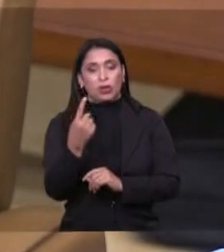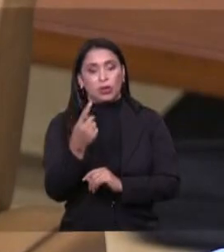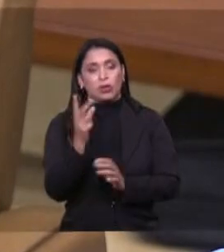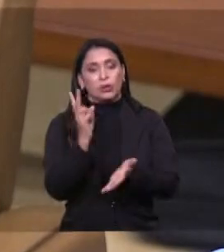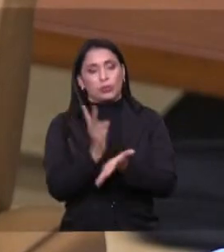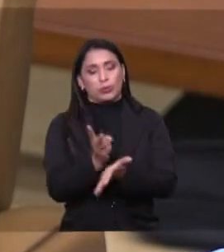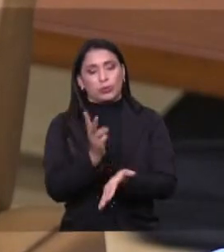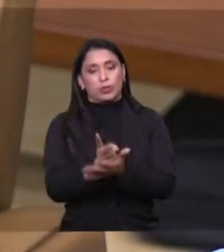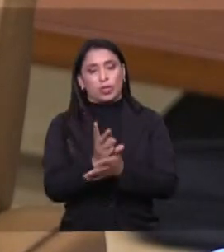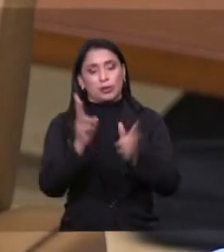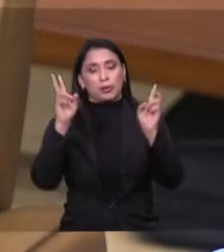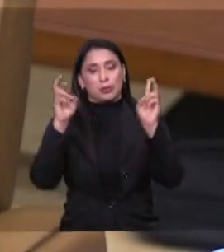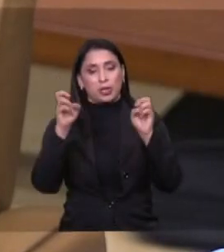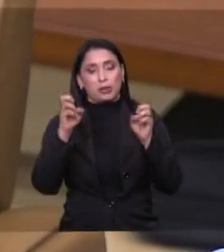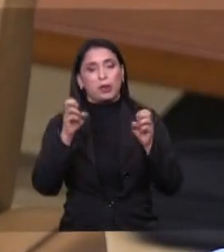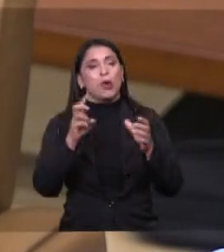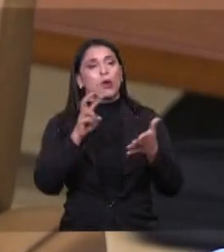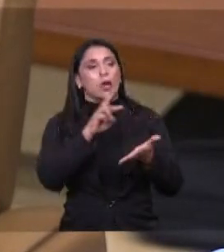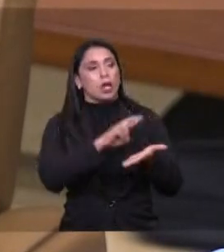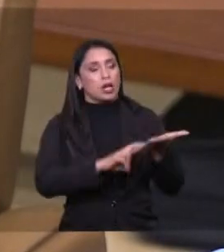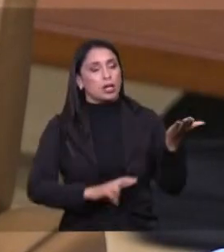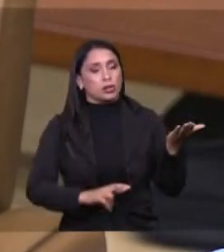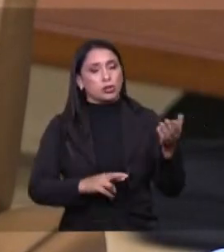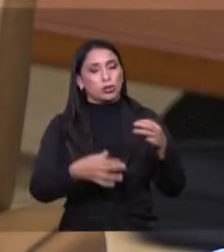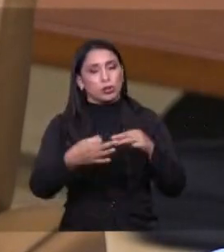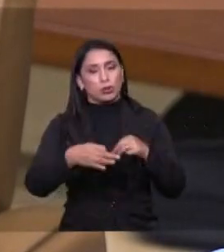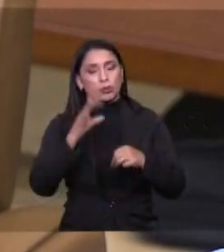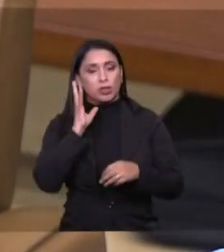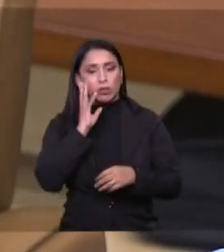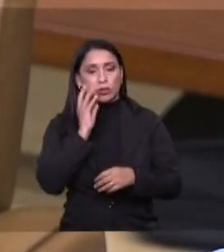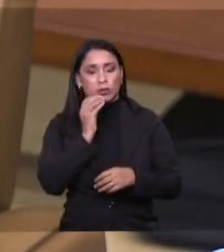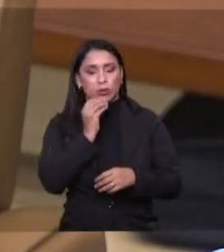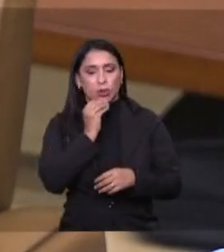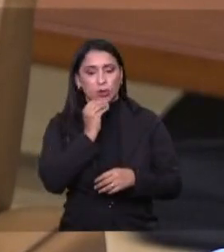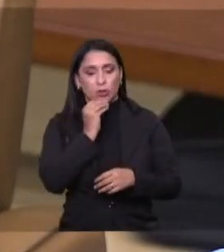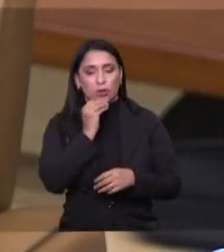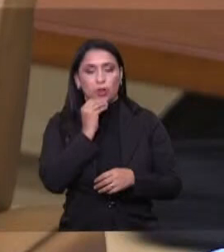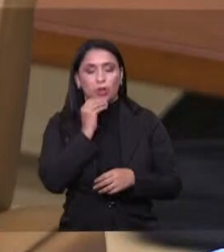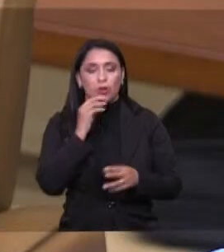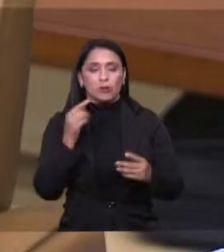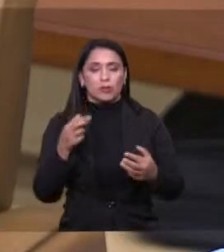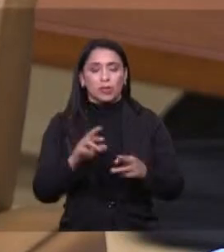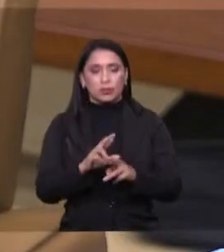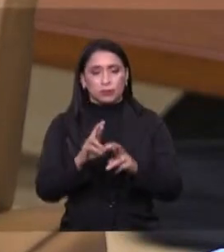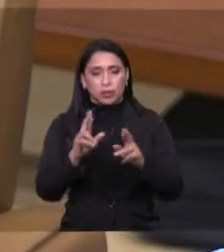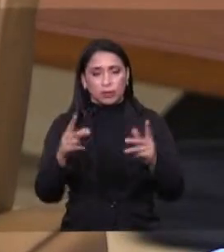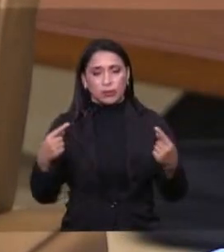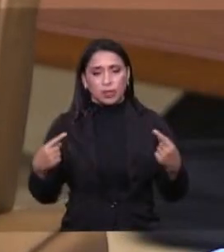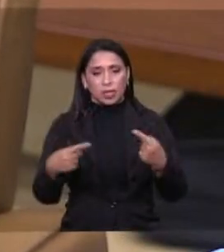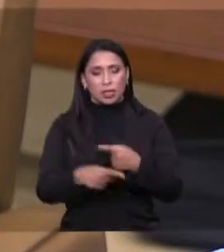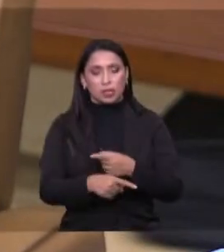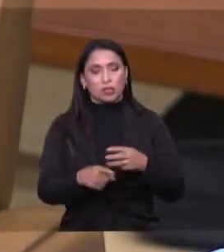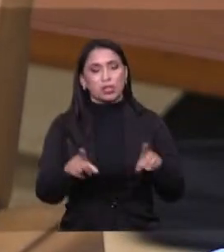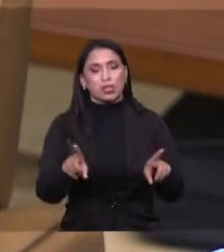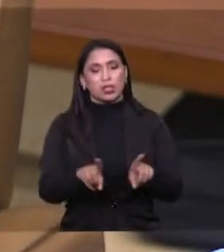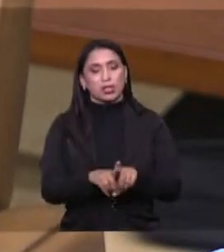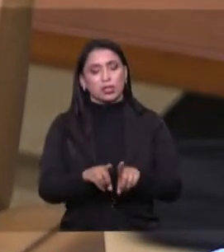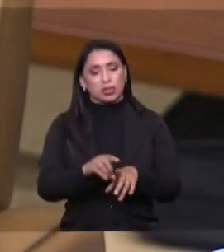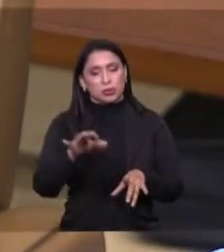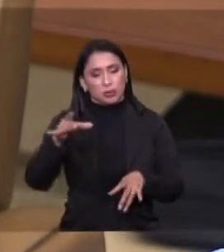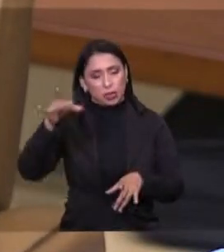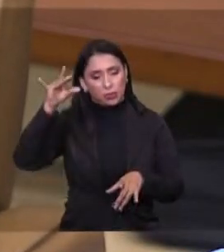uma divergência entre o ministro relator... o ministro Toffoli, seguido pelo ministro Zanin e pelo ministro